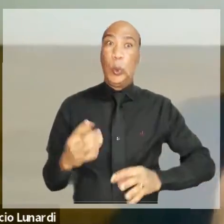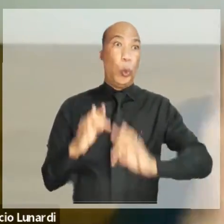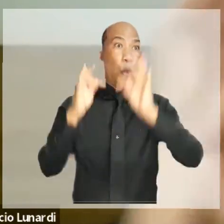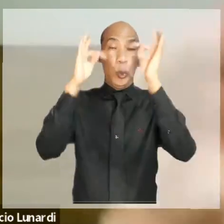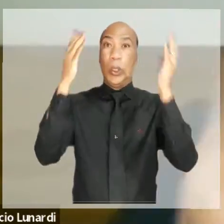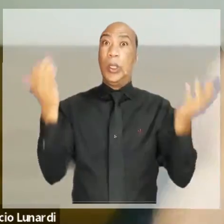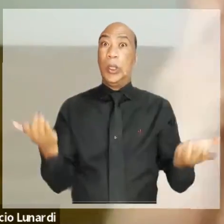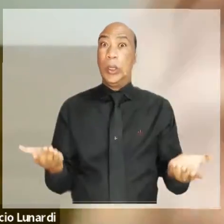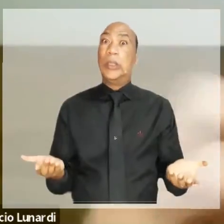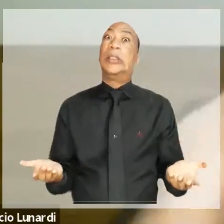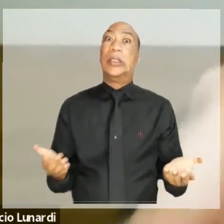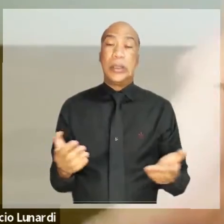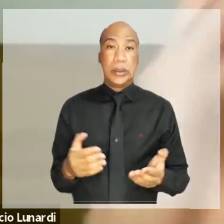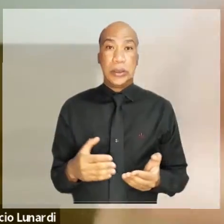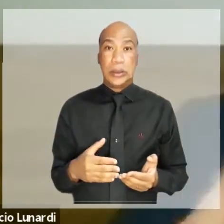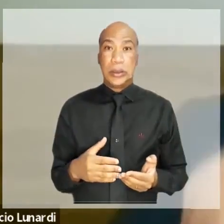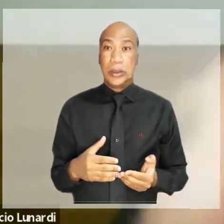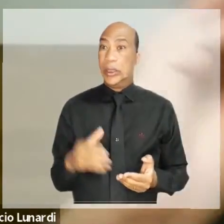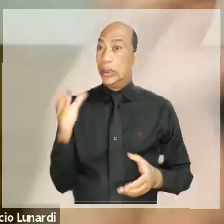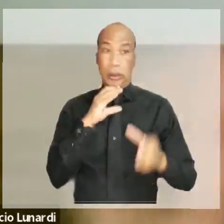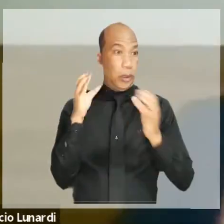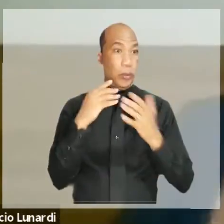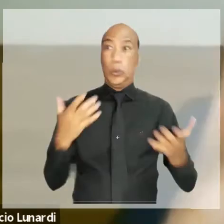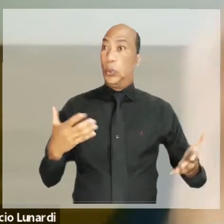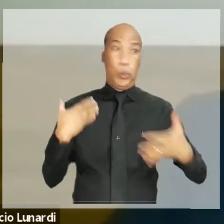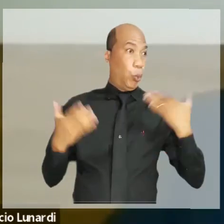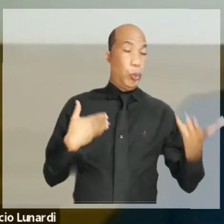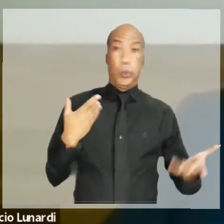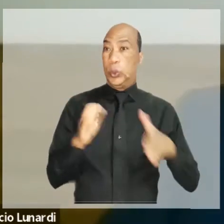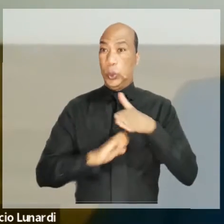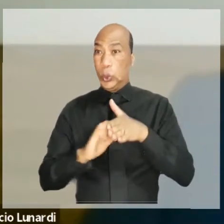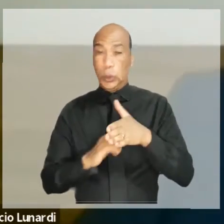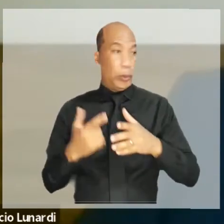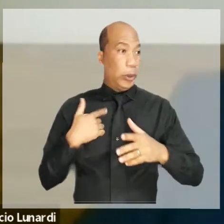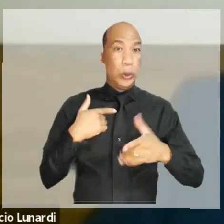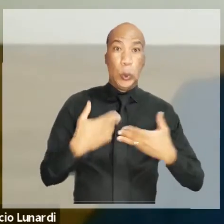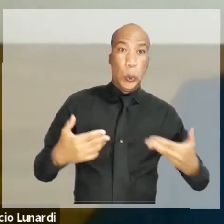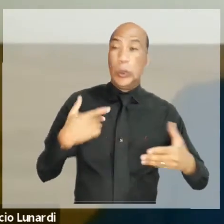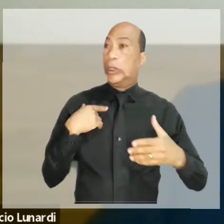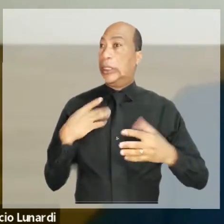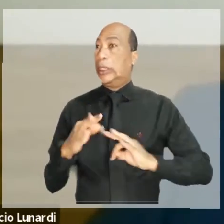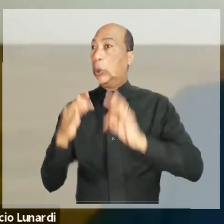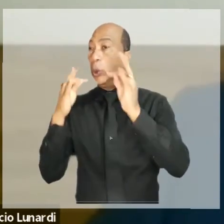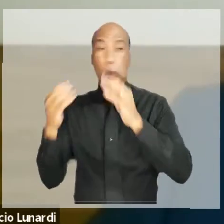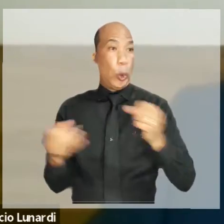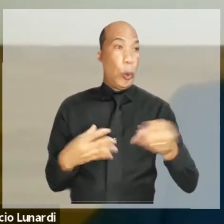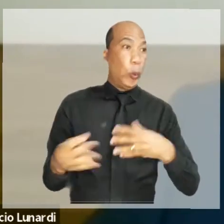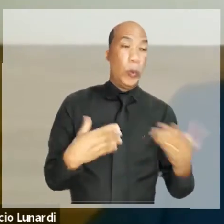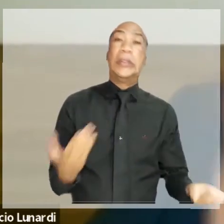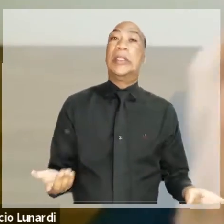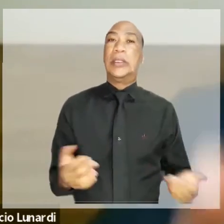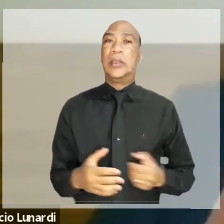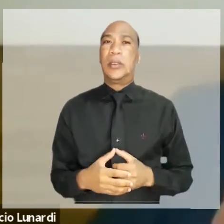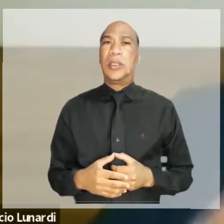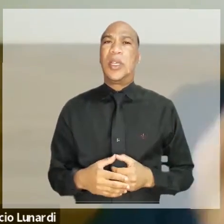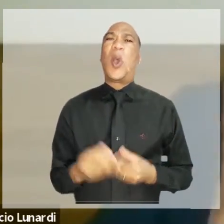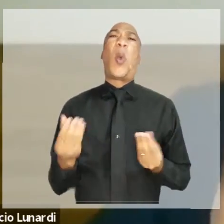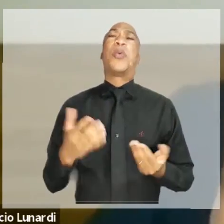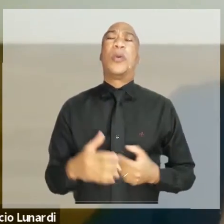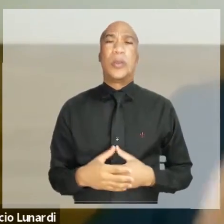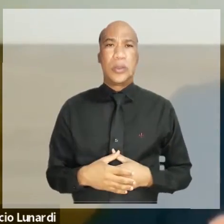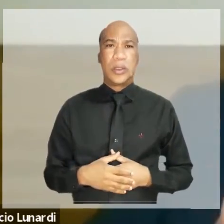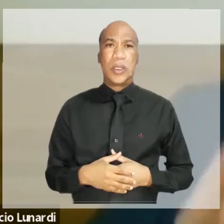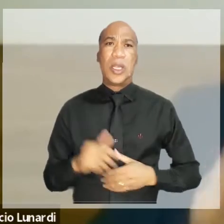e até meio de surpresa, né, tudo se transformando, tudo rapidamente veio, as empresas trabalhando com novas tecnologias para atender a gente. Como isso afeta